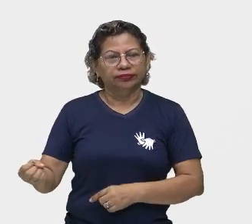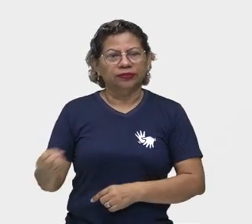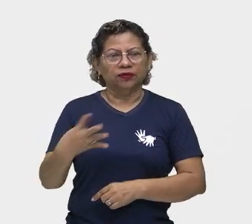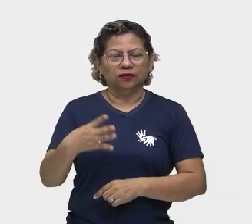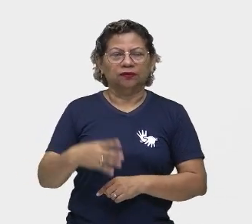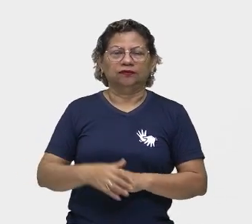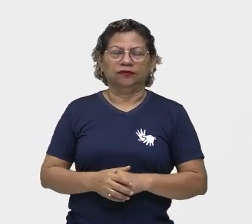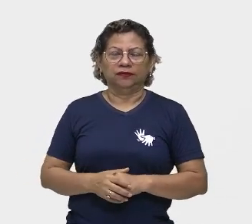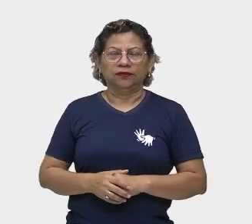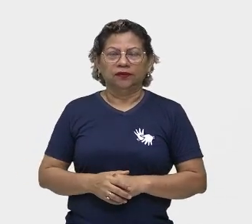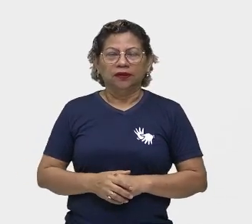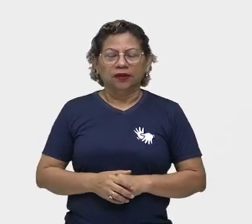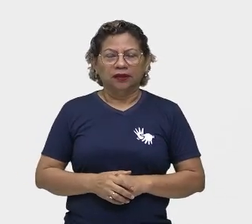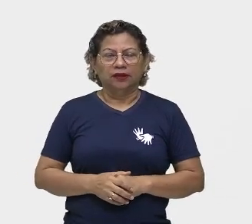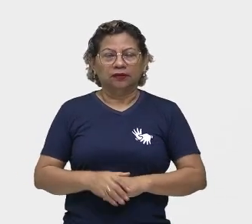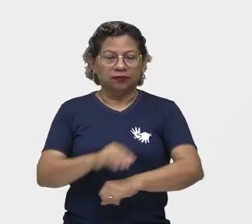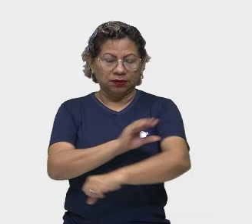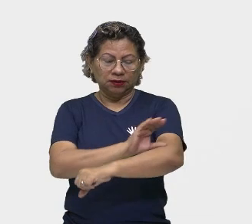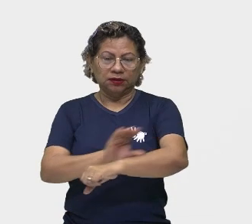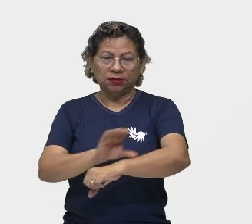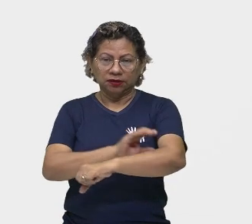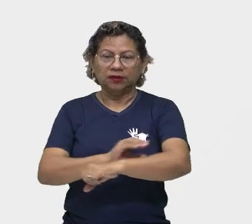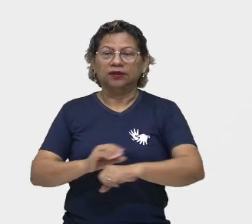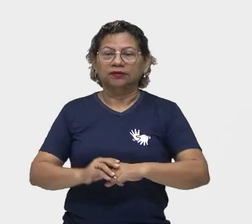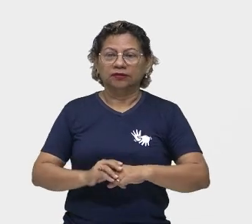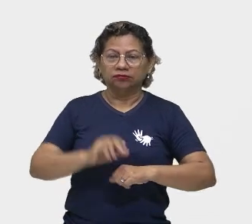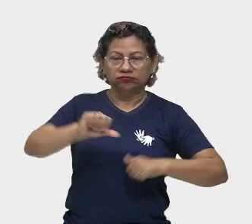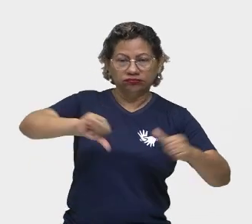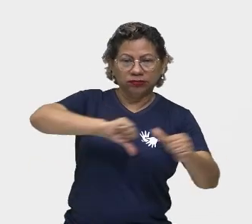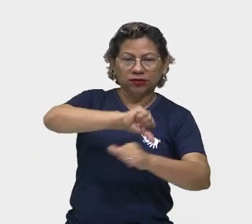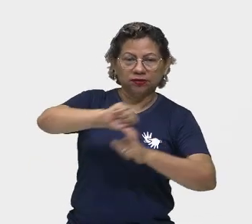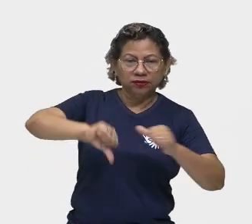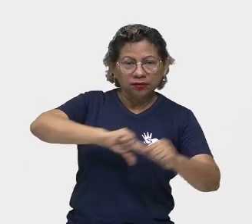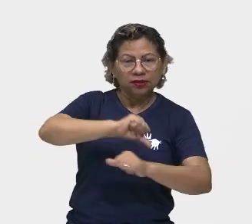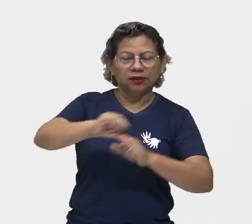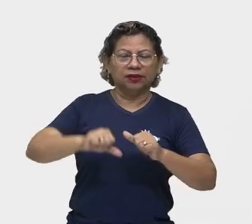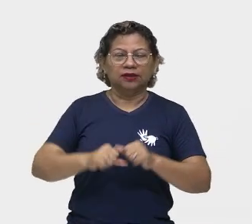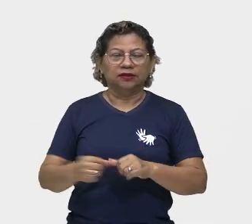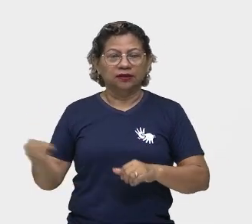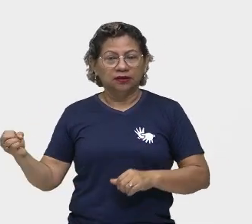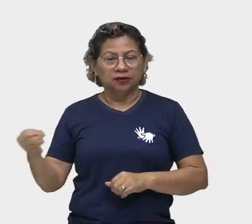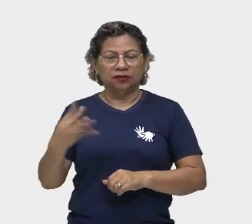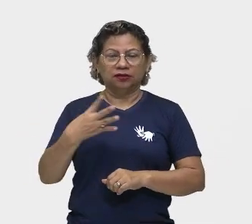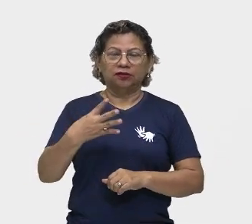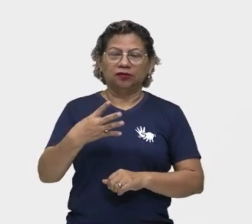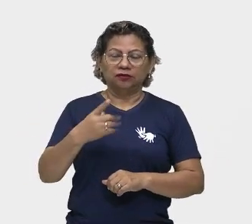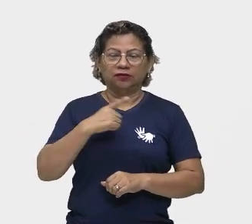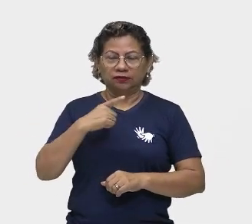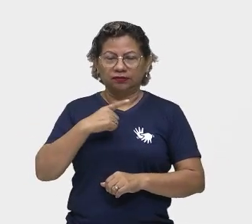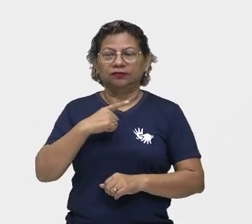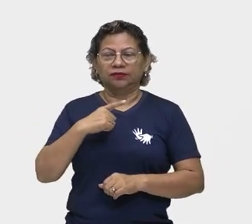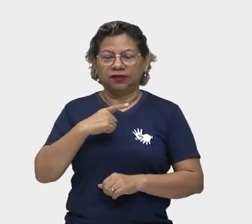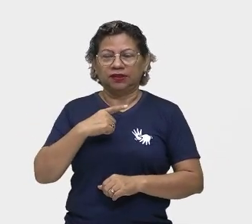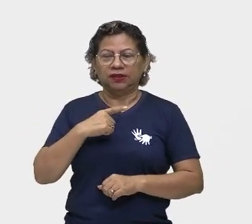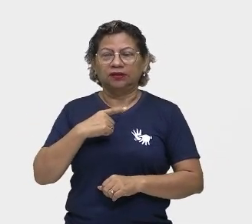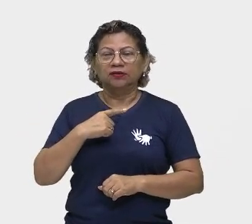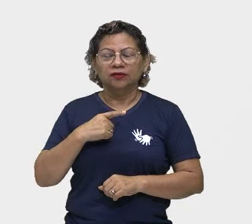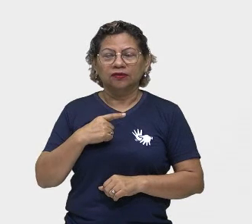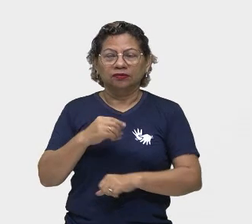no qual os tecido os ossos maduros são removidos e novos tecidos são formados e adicionados a musculatura